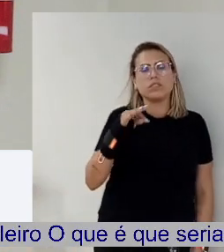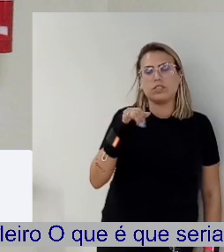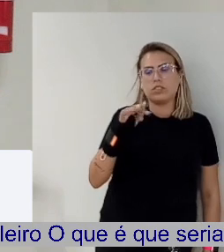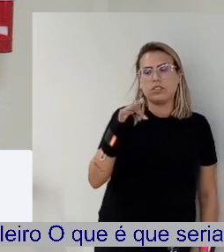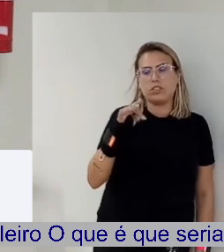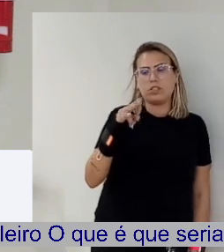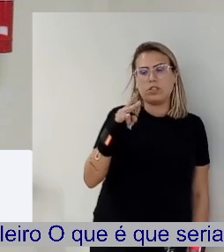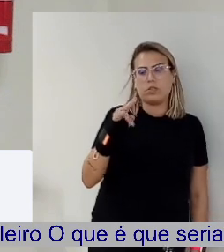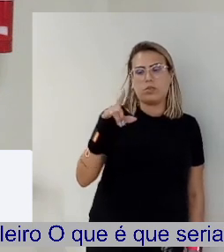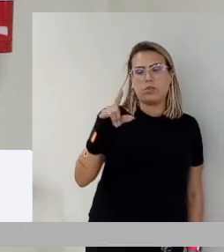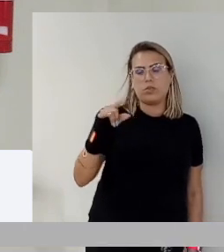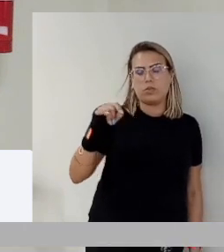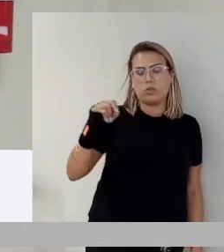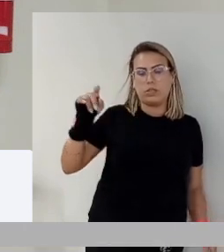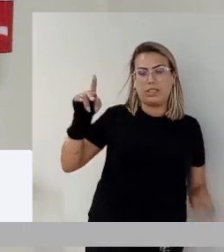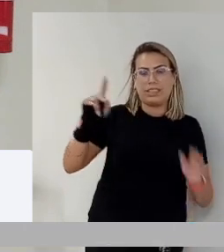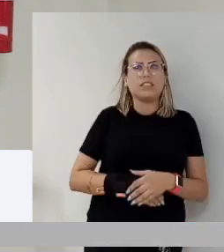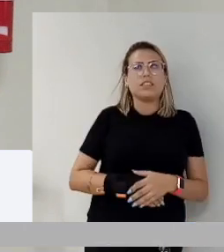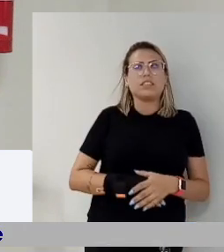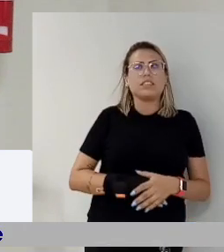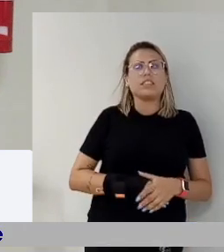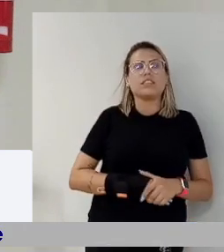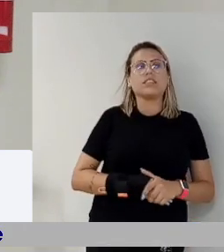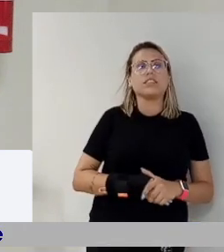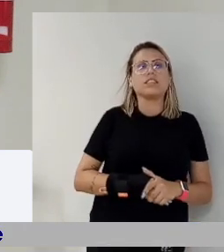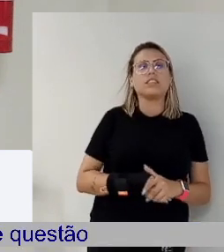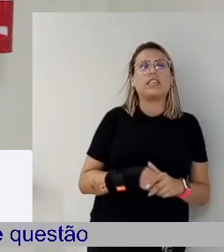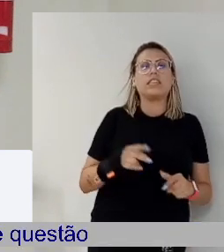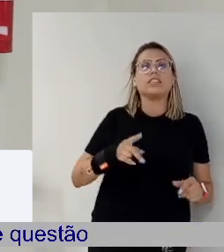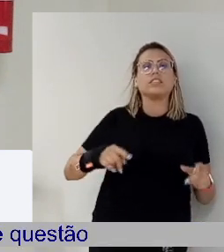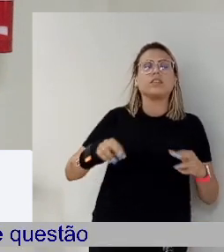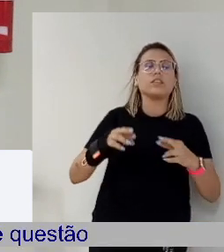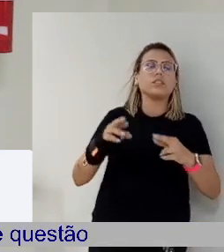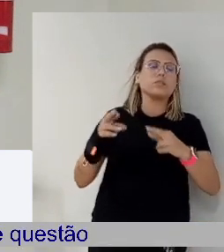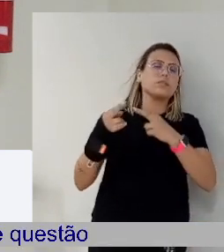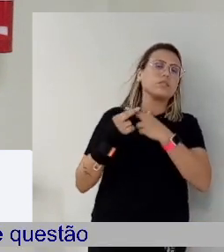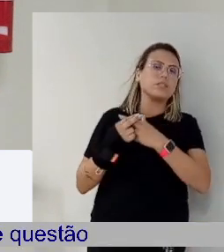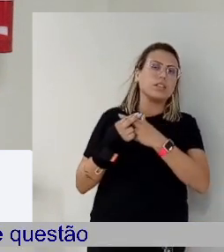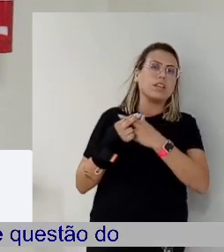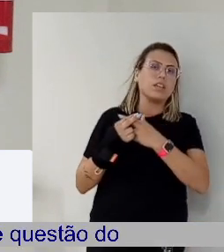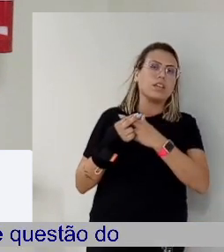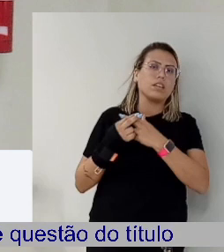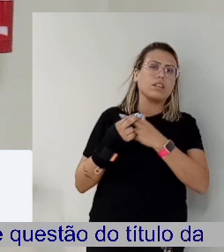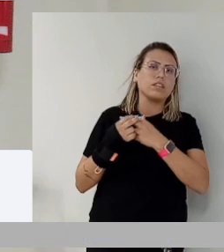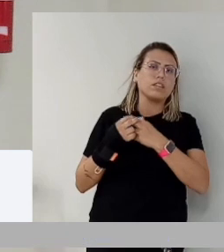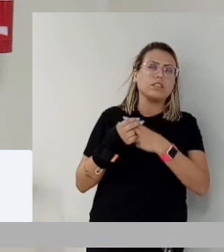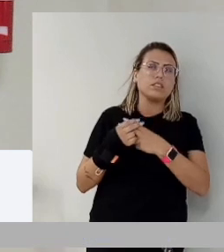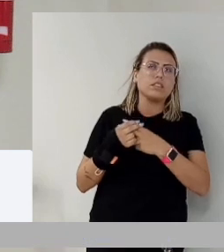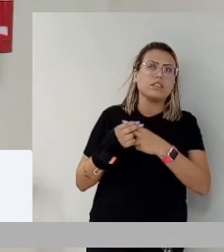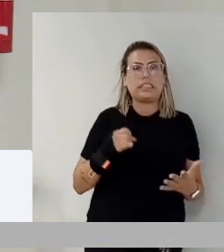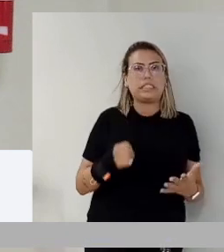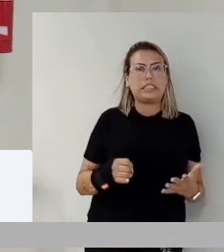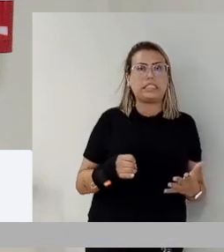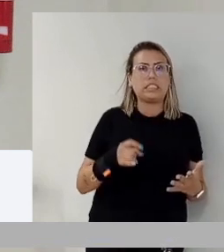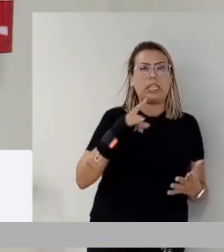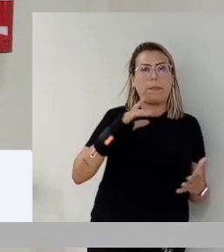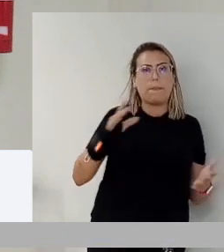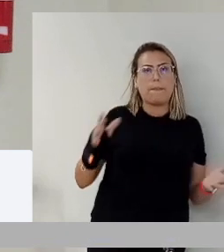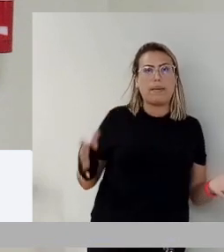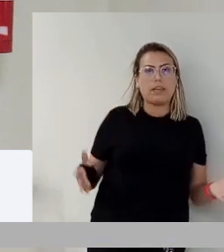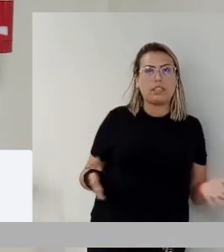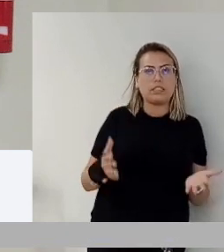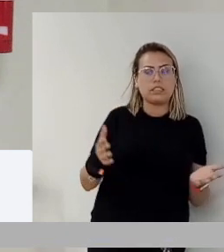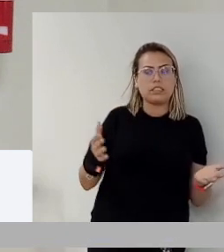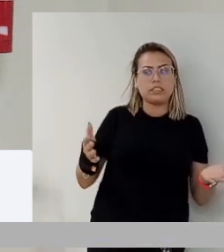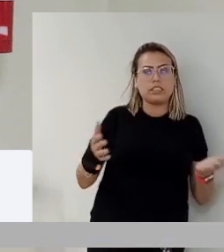isso né eles são responsáveis pela titularização dessas terras então assim quem quiser mais informação